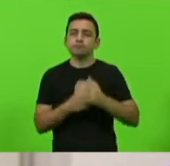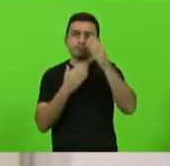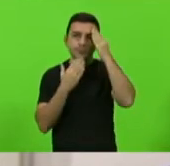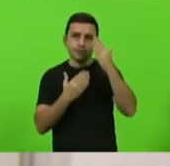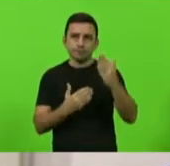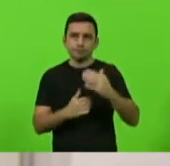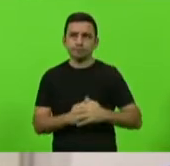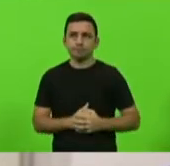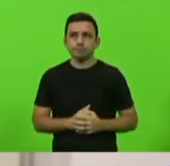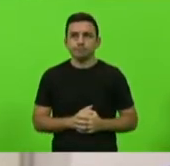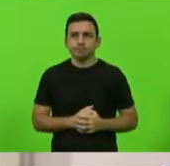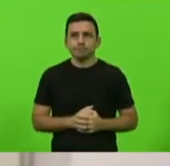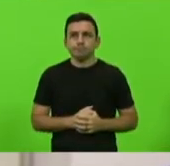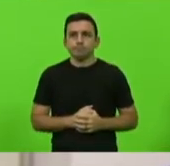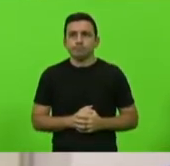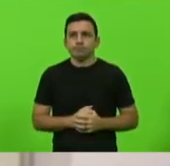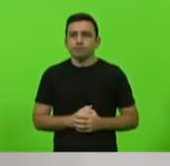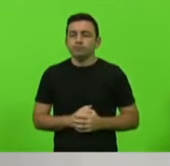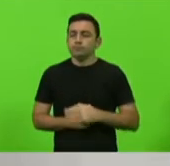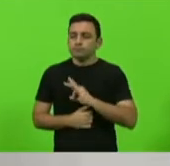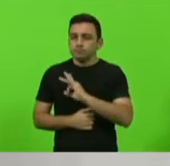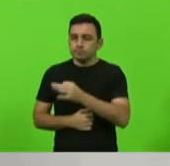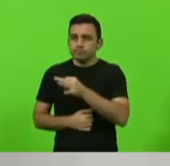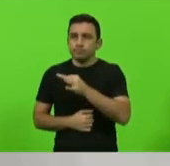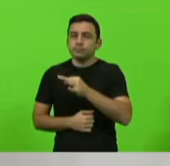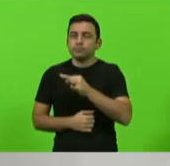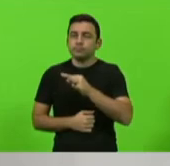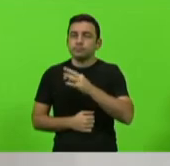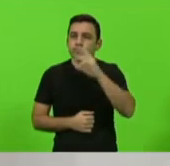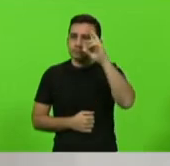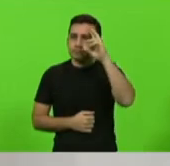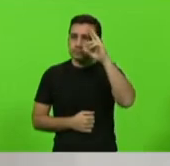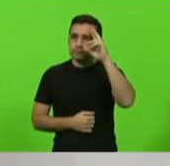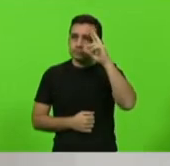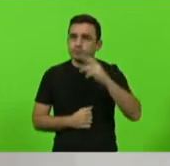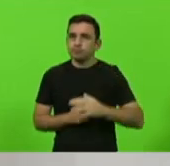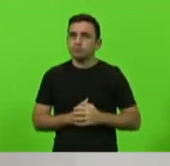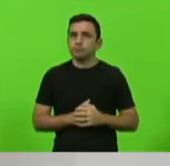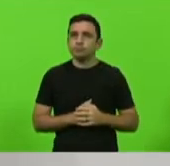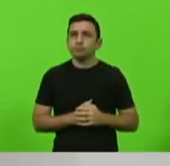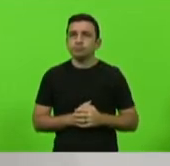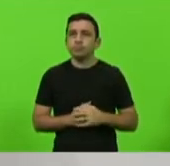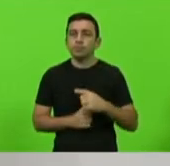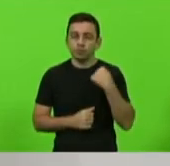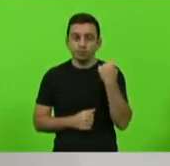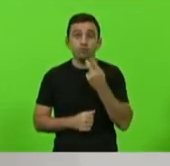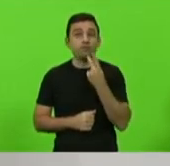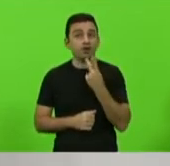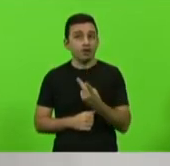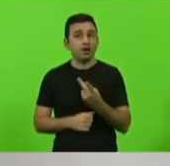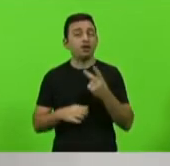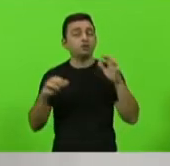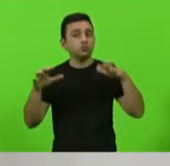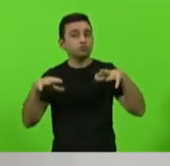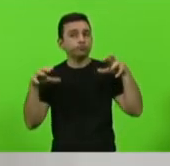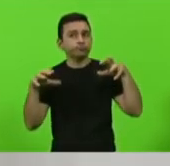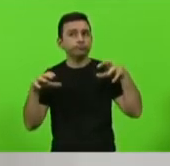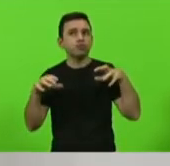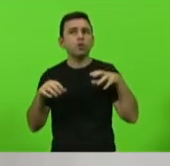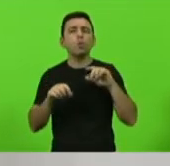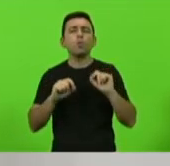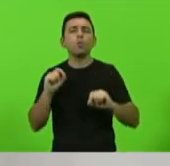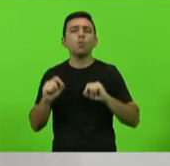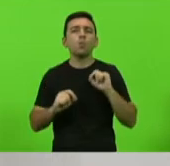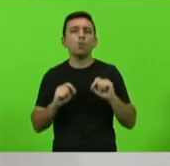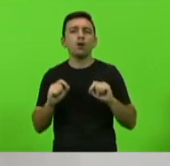parte. Obrigado, deputado Alba. Muito. Quando a gente fala, a estiagem hoje está